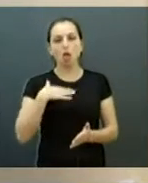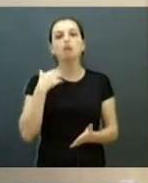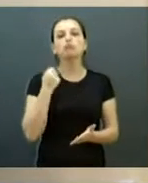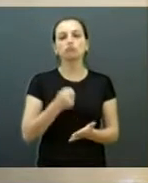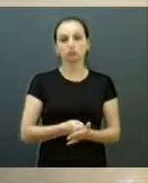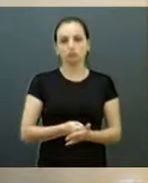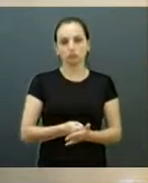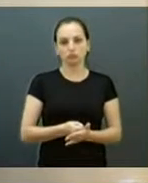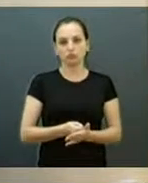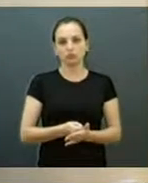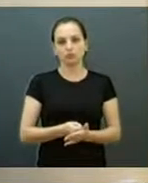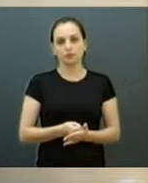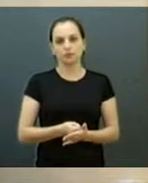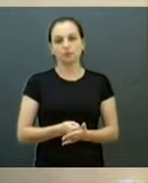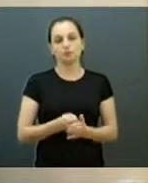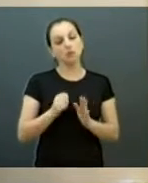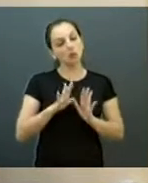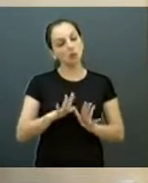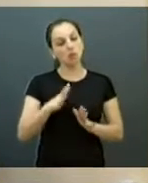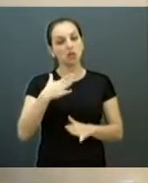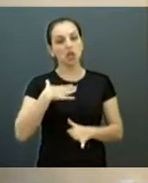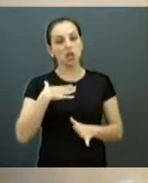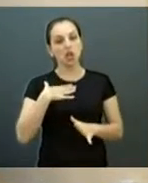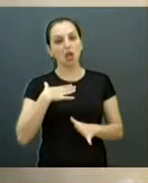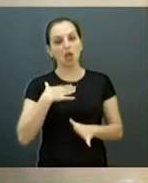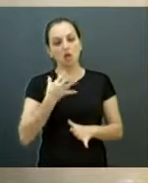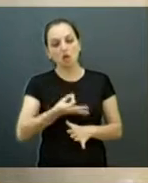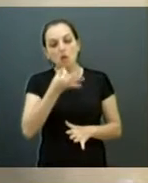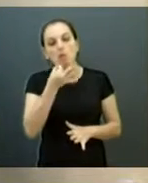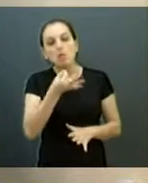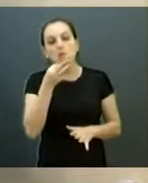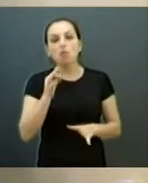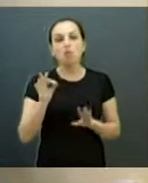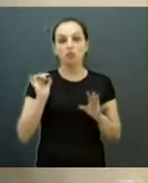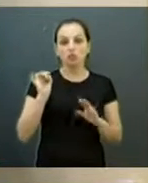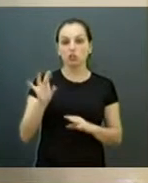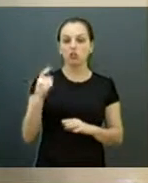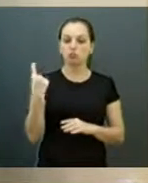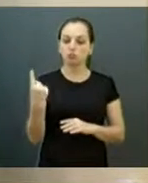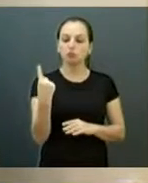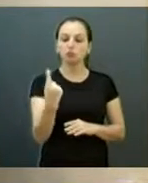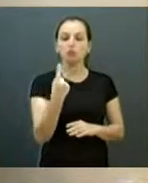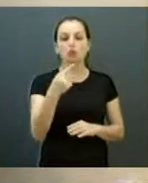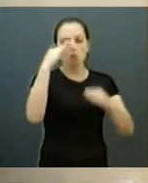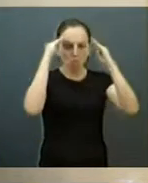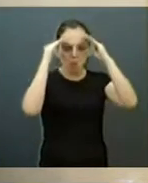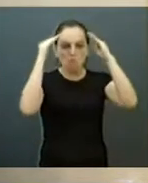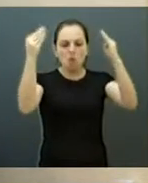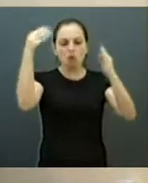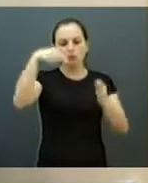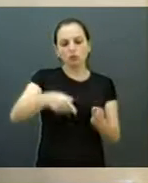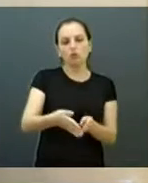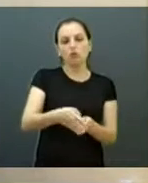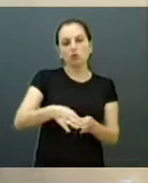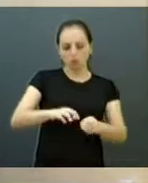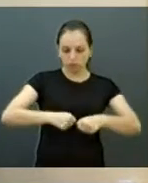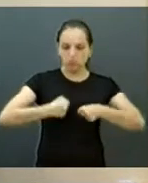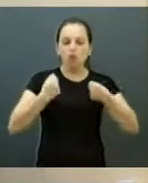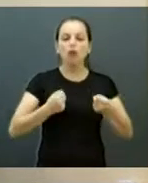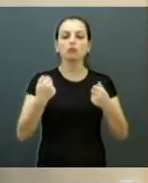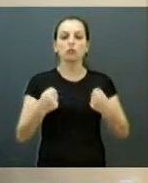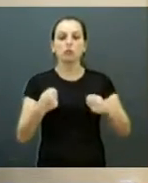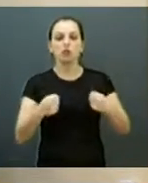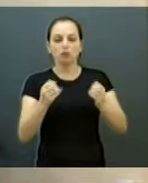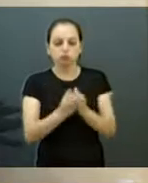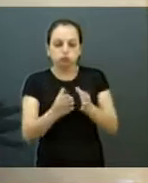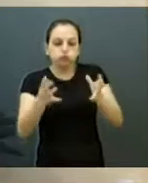contar com o presidente mas eu não vou propor sozinho porque eu respeito essa casa e para ser forte como tem que ser tem que ser como